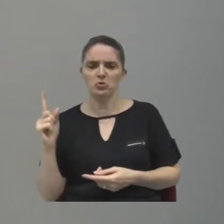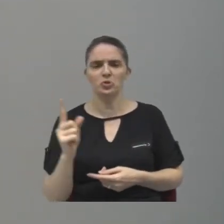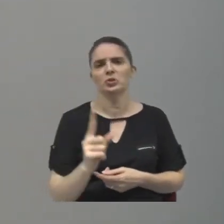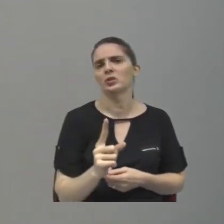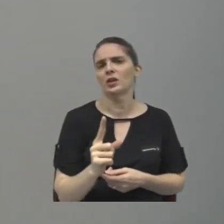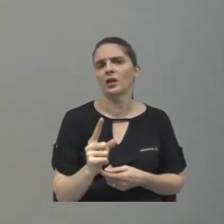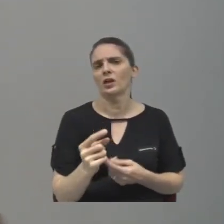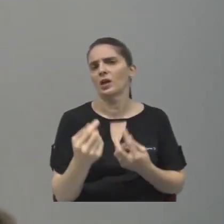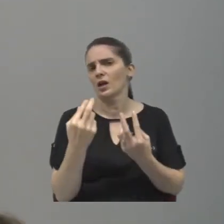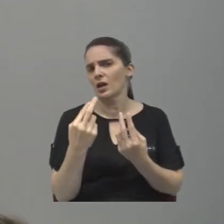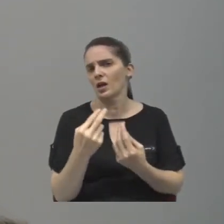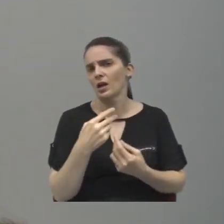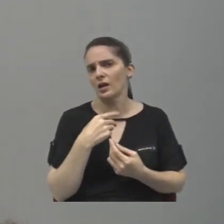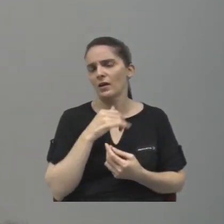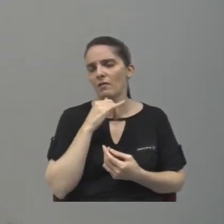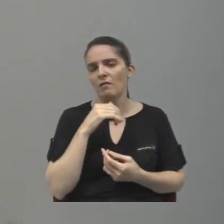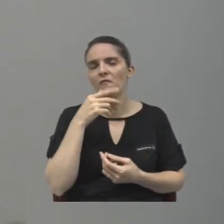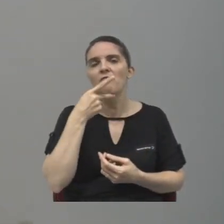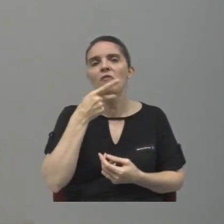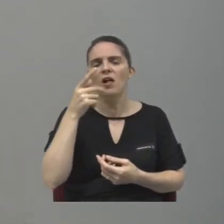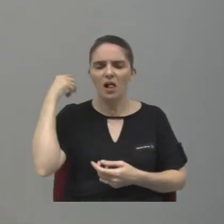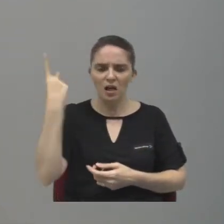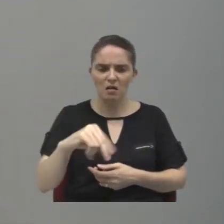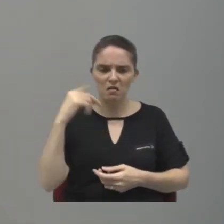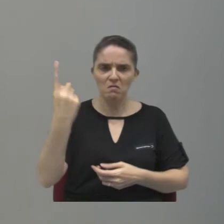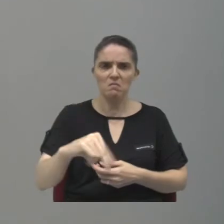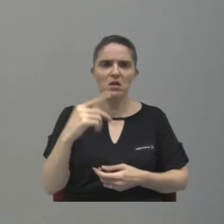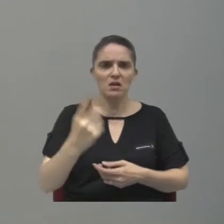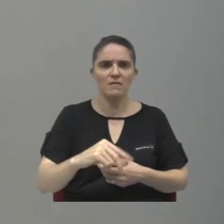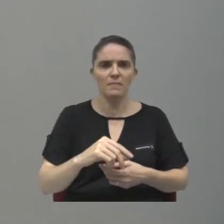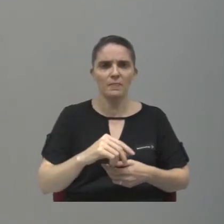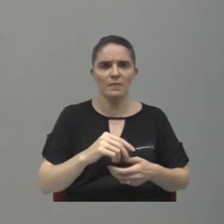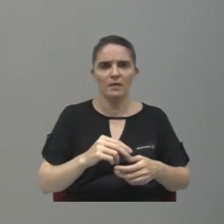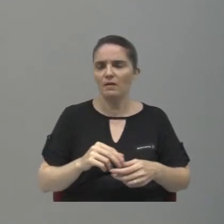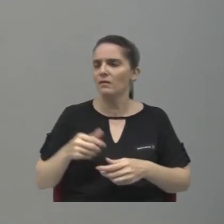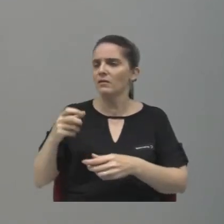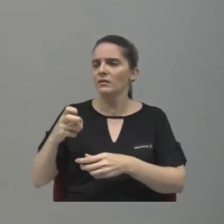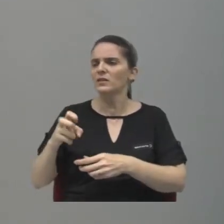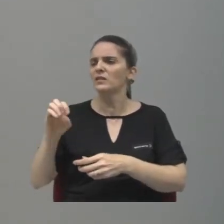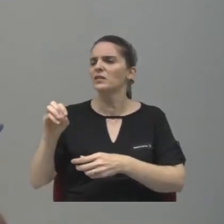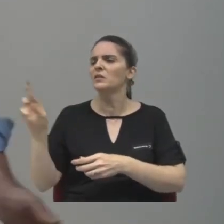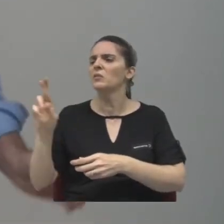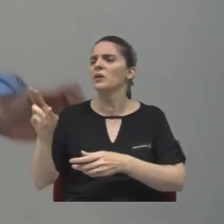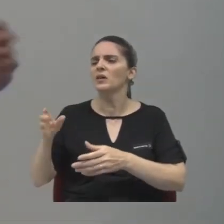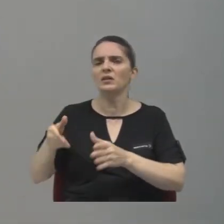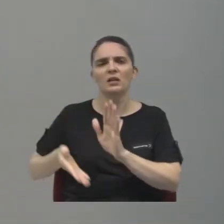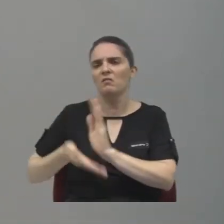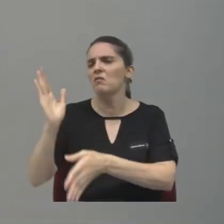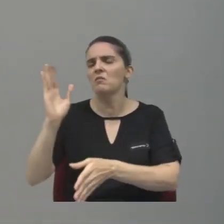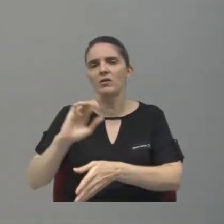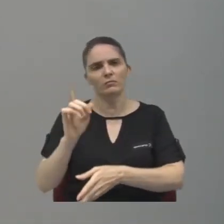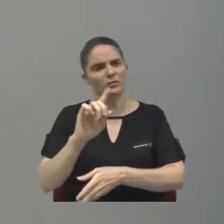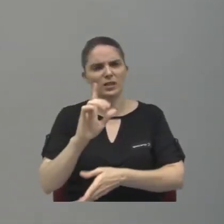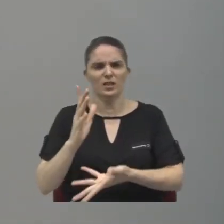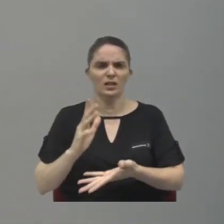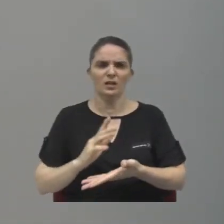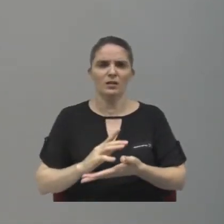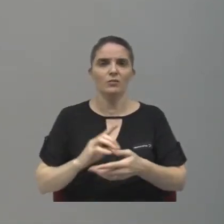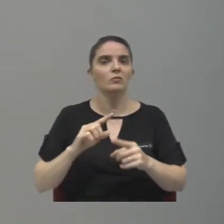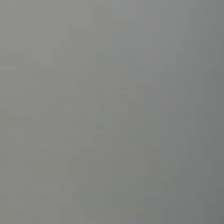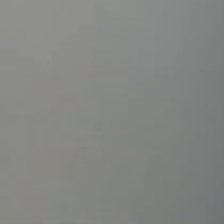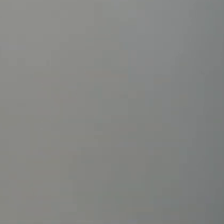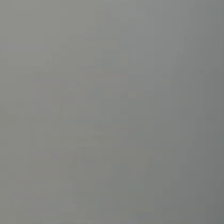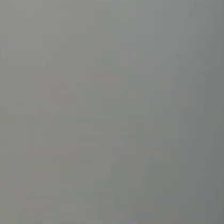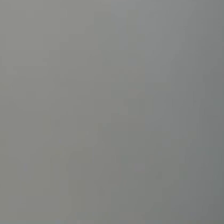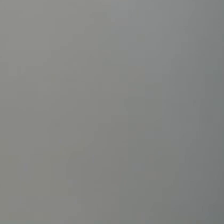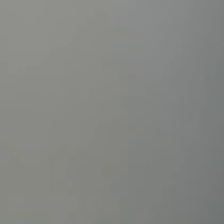diziam antigamente, né, que batia, punha no ônibus com R$50 e mandava, não é nada disso. Mas, poxa, andando na zona rural, o que tem